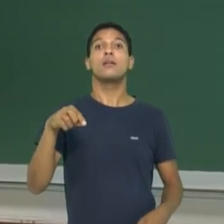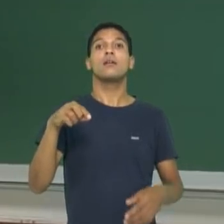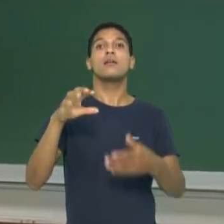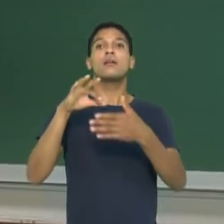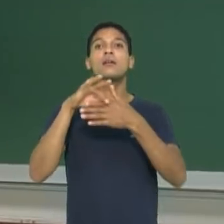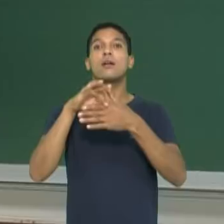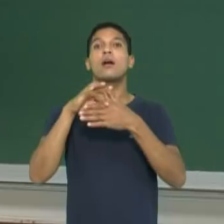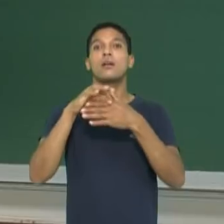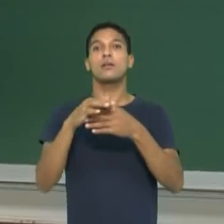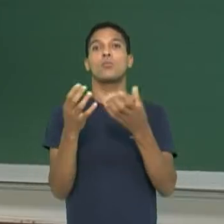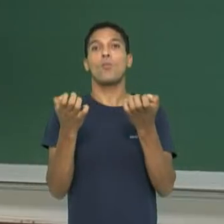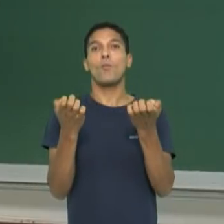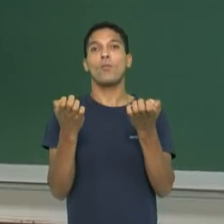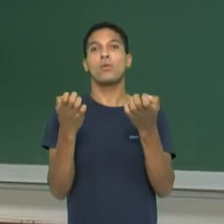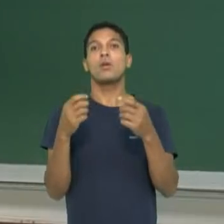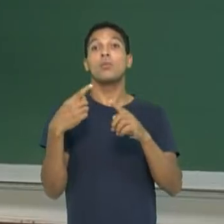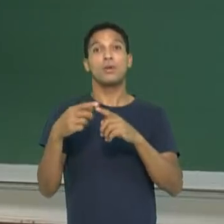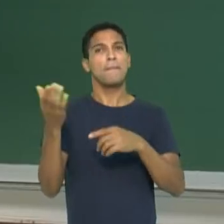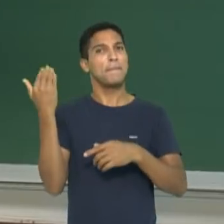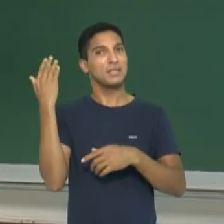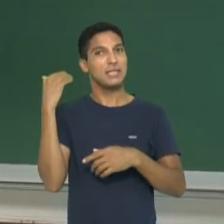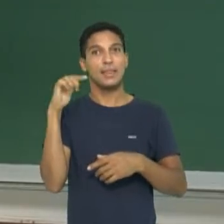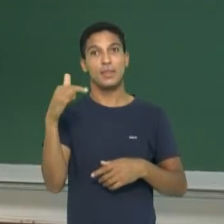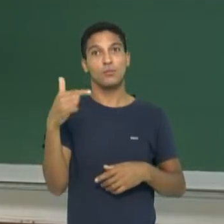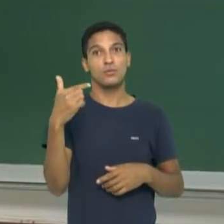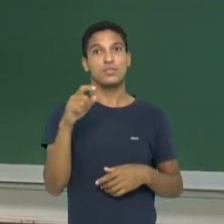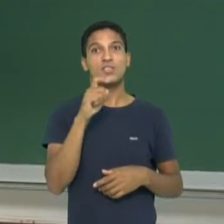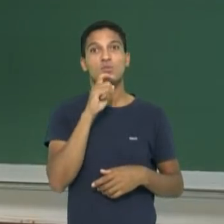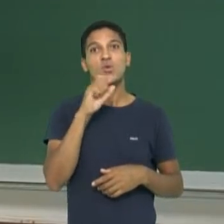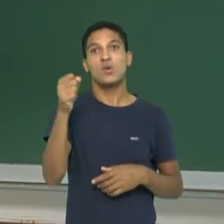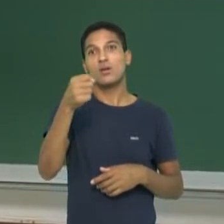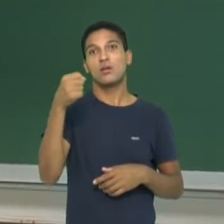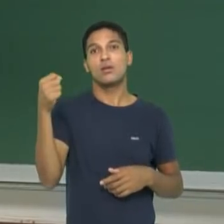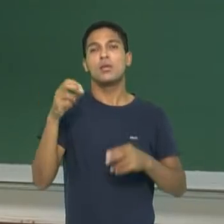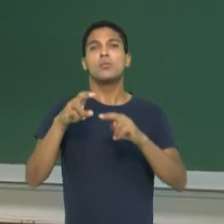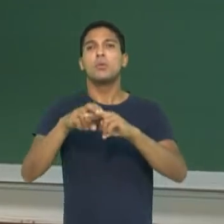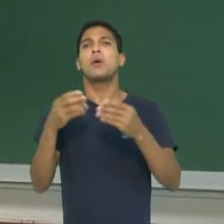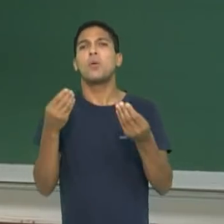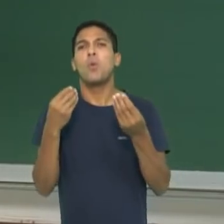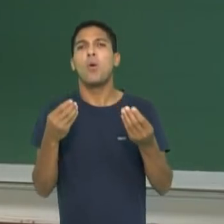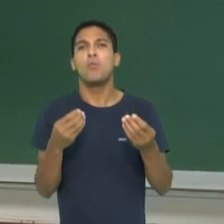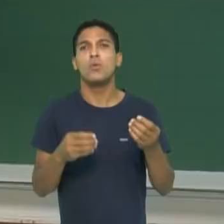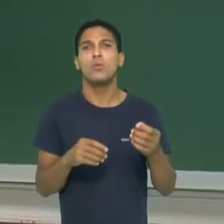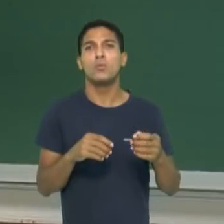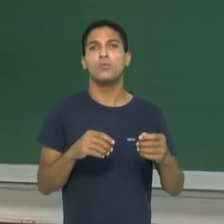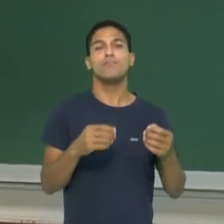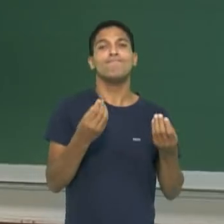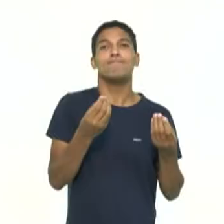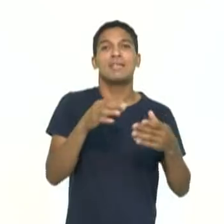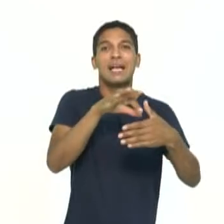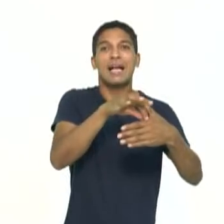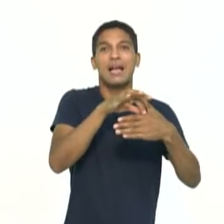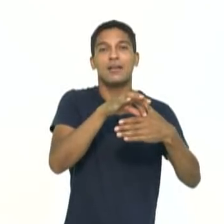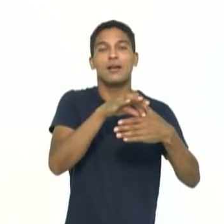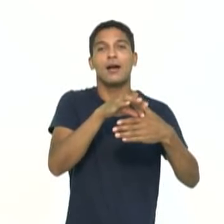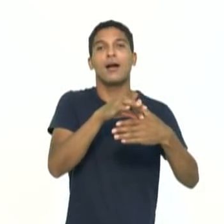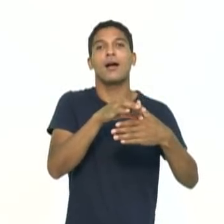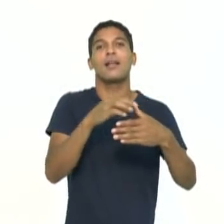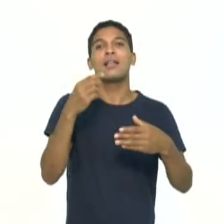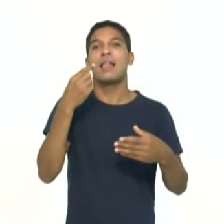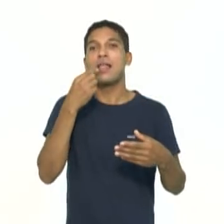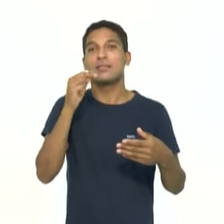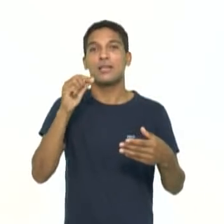vamos consumir sem estragar esse alimento? Salgando a carne era um desses procedimentos, tá? Lá em